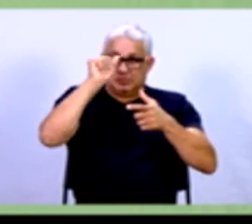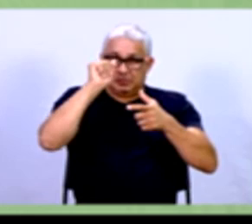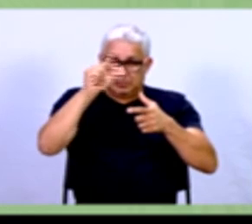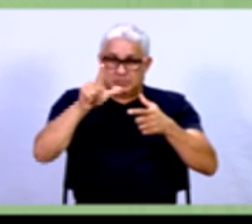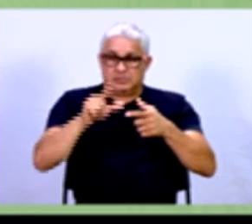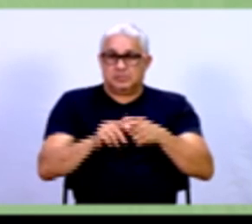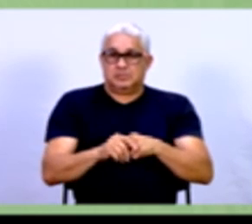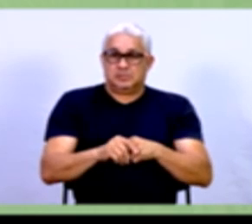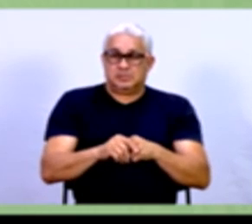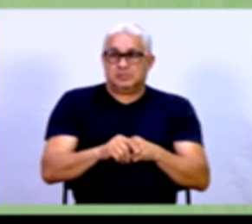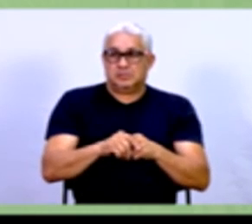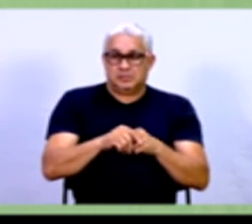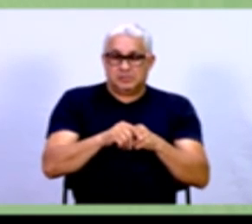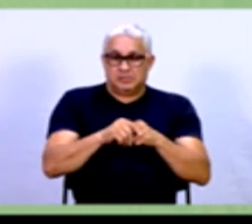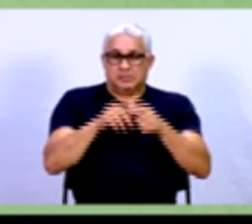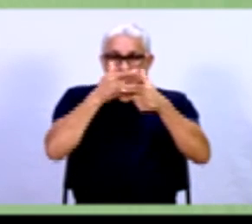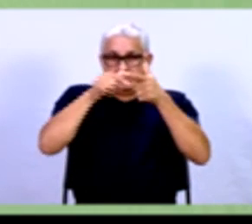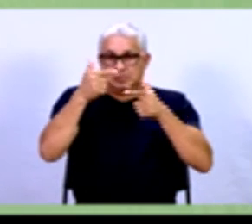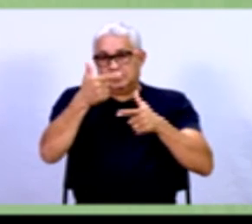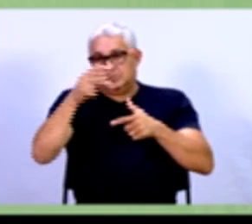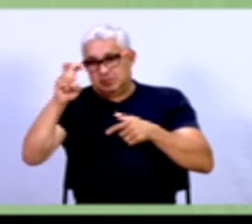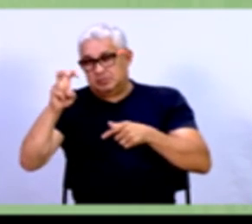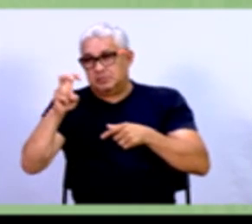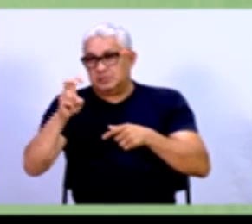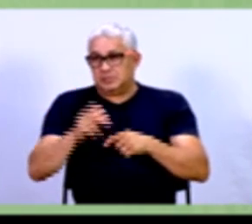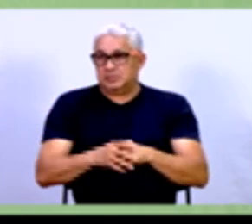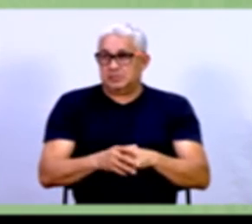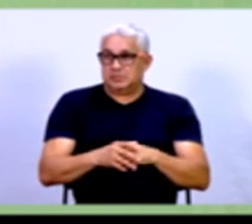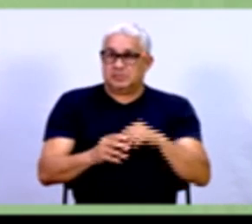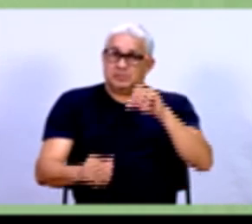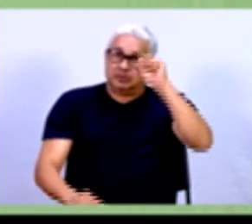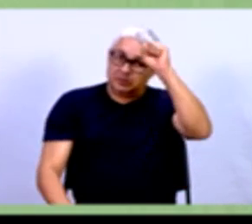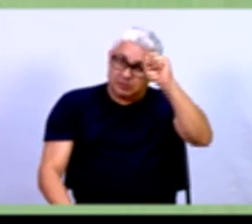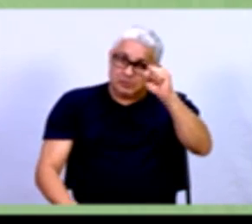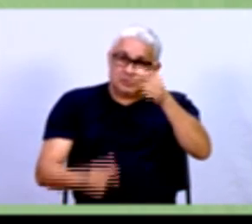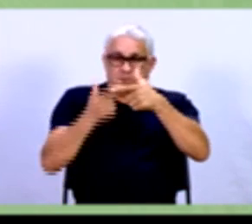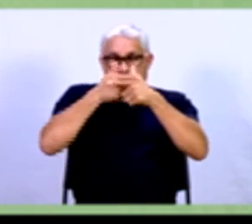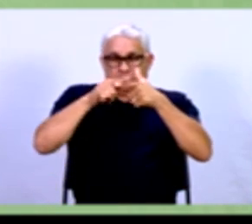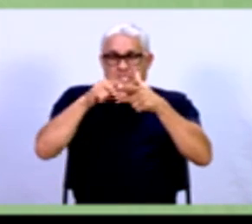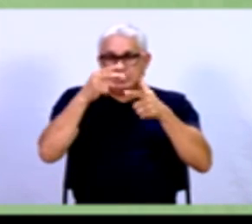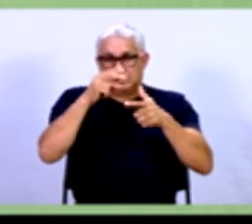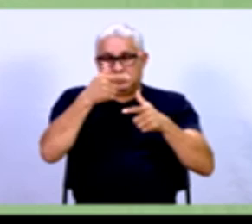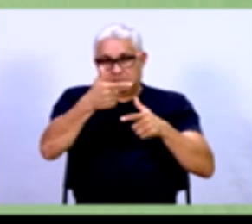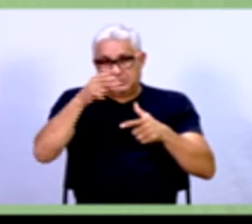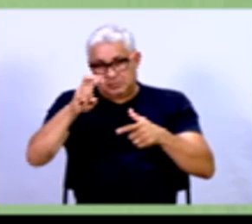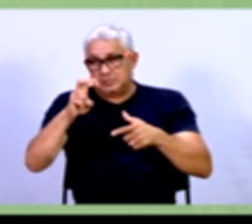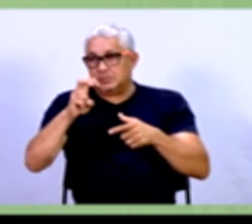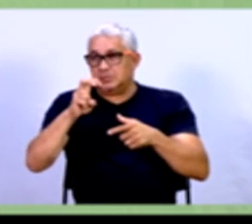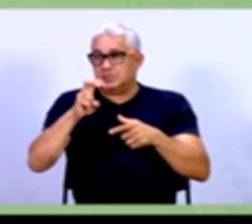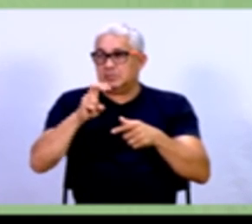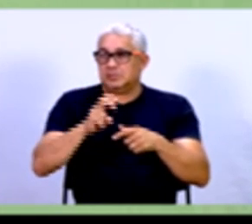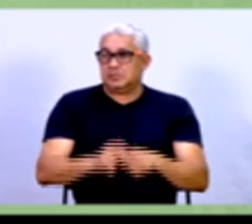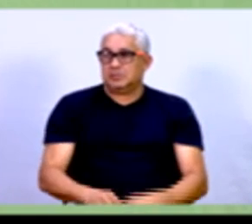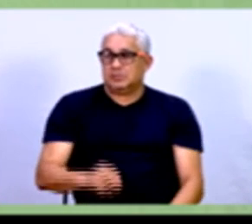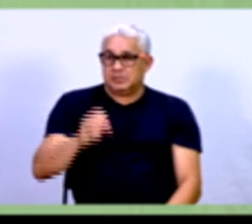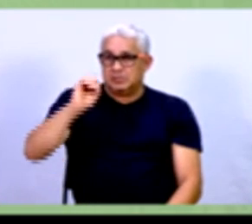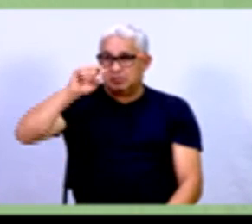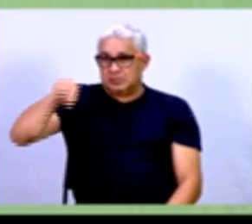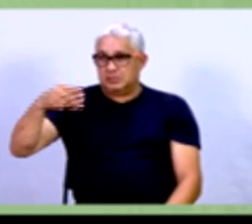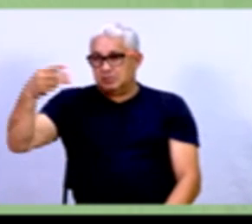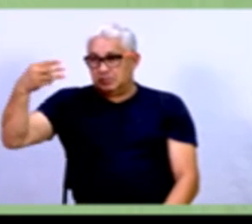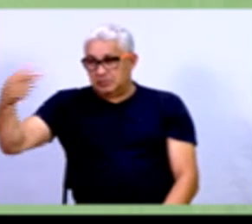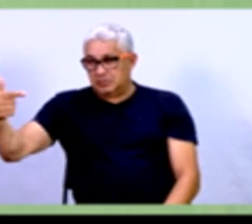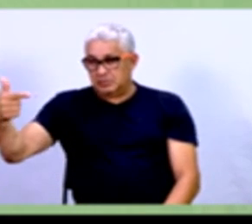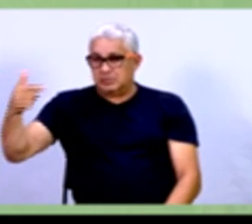por 25 vai dar 12. Aí, aqui nesse caso, 8 divididos por 25 é 0,12, né? Desculpa. 0,32